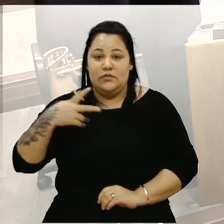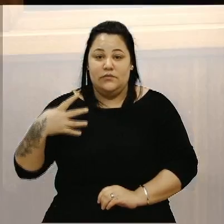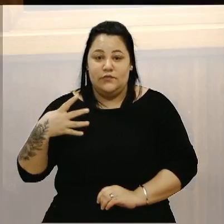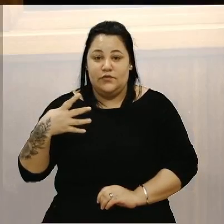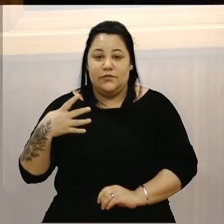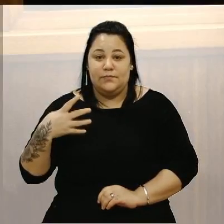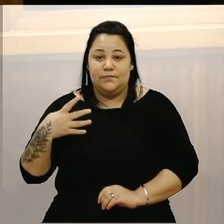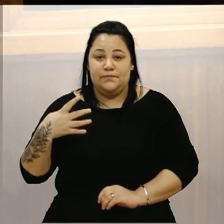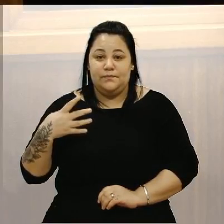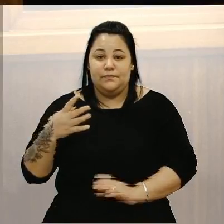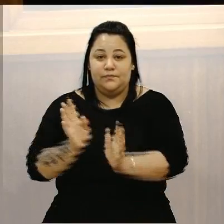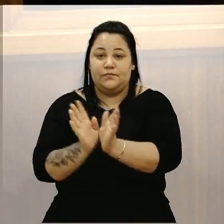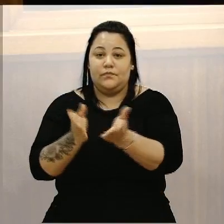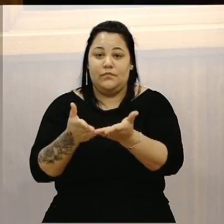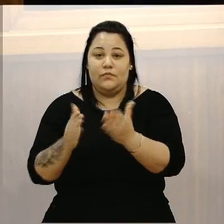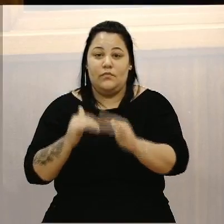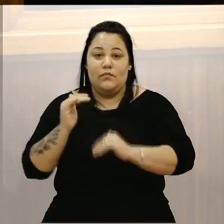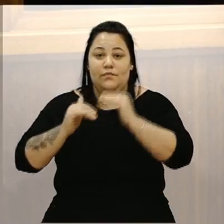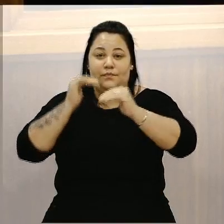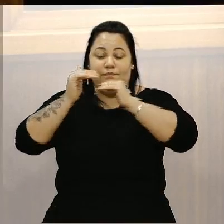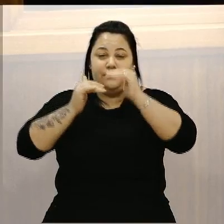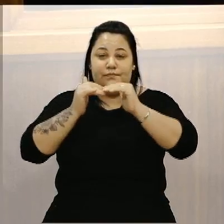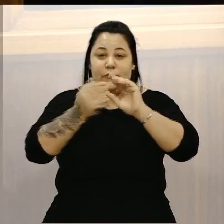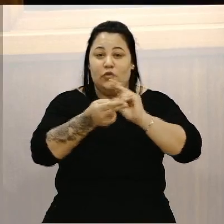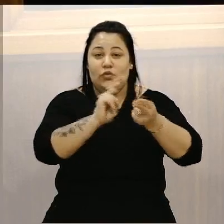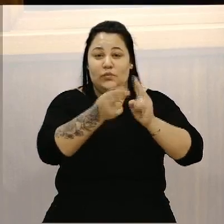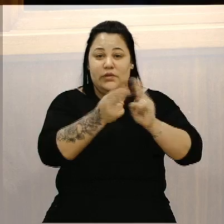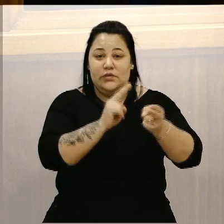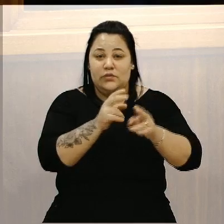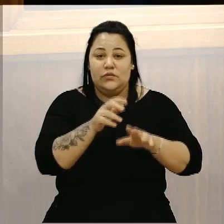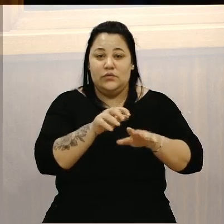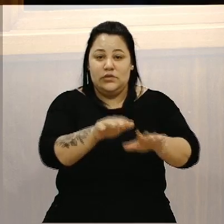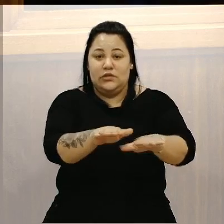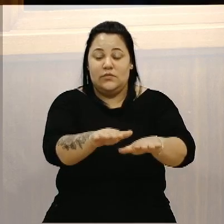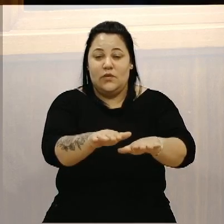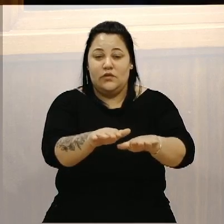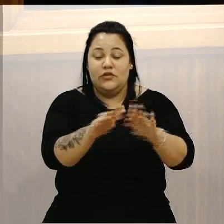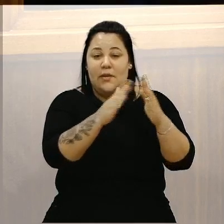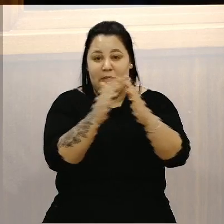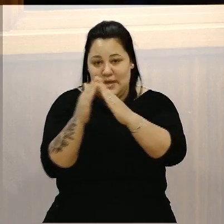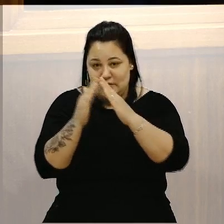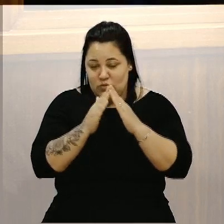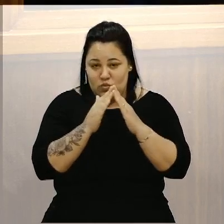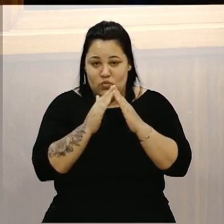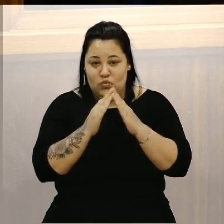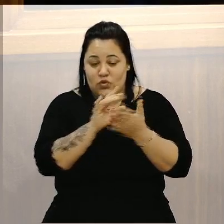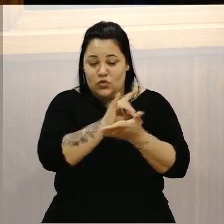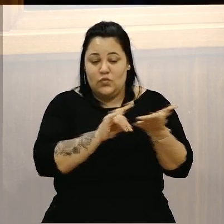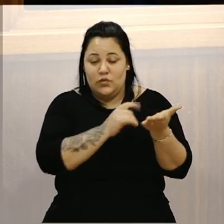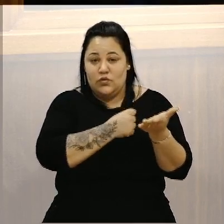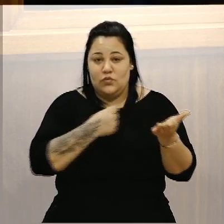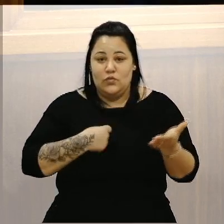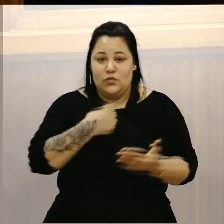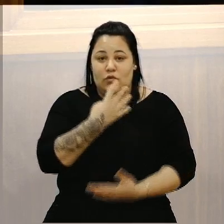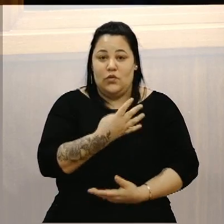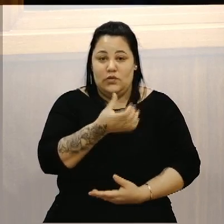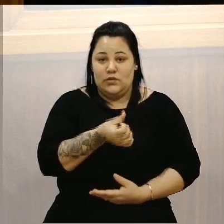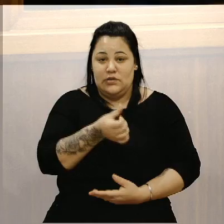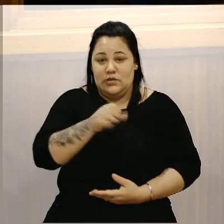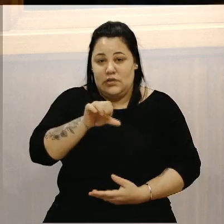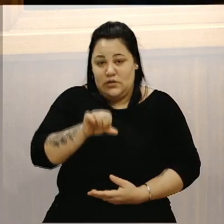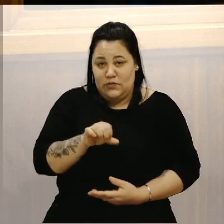153/2024, Comissão de Desenvolvimento Urbano, Transporte e Habitação. Parecer número